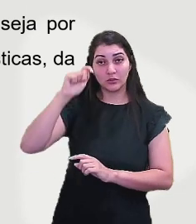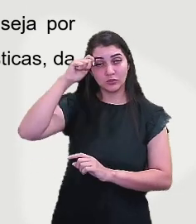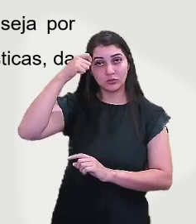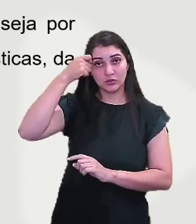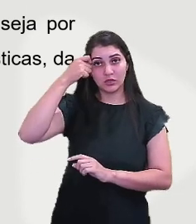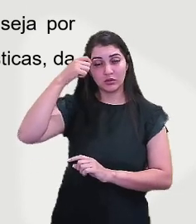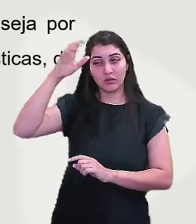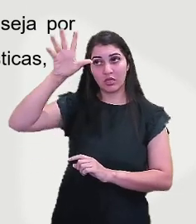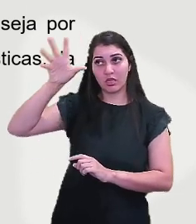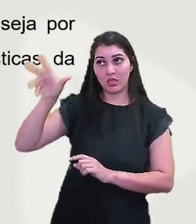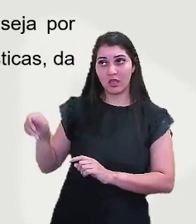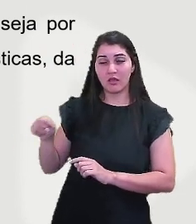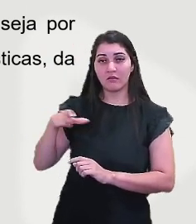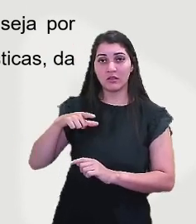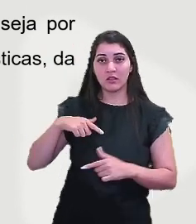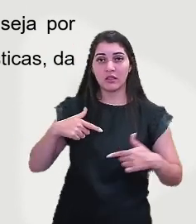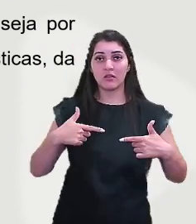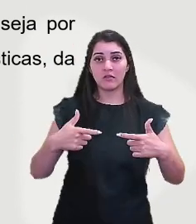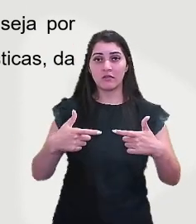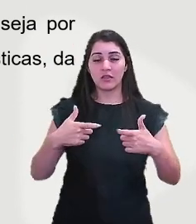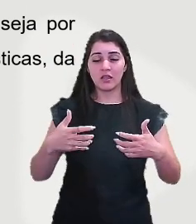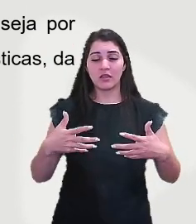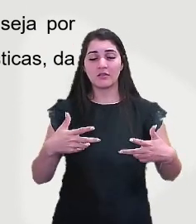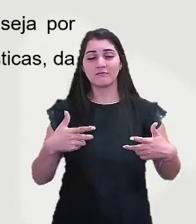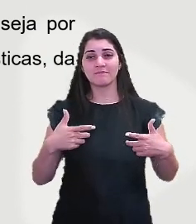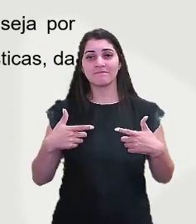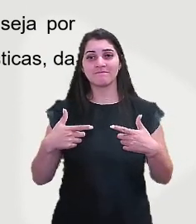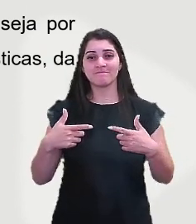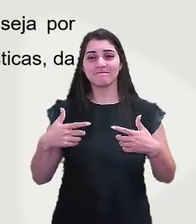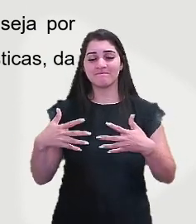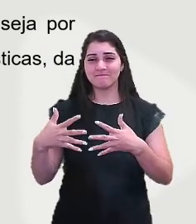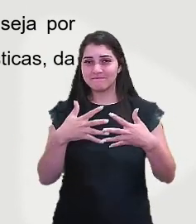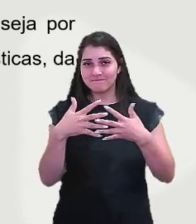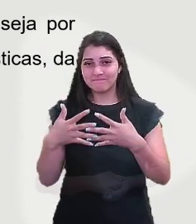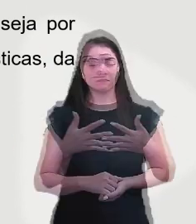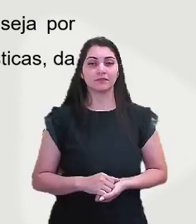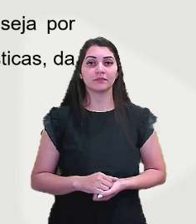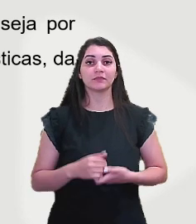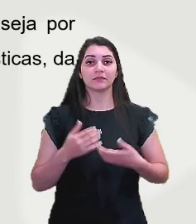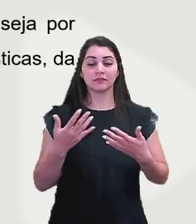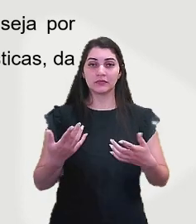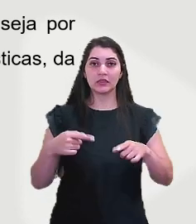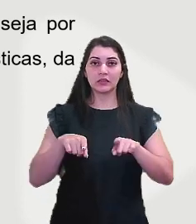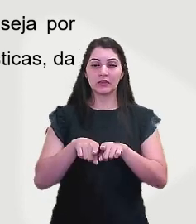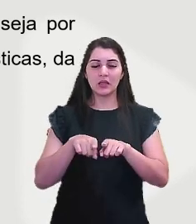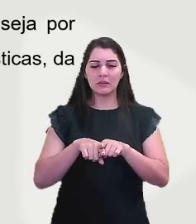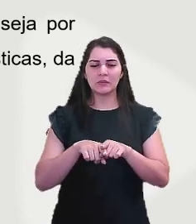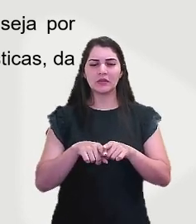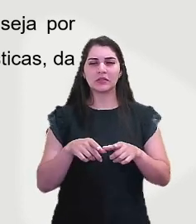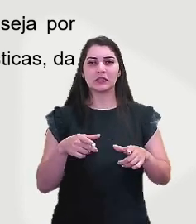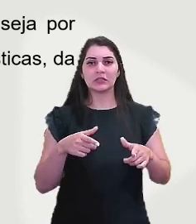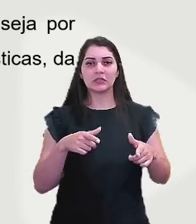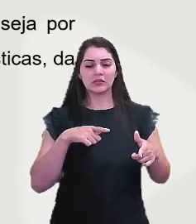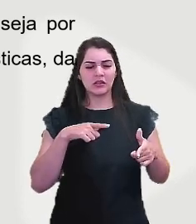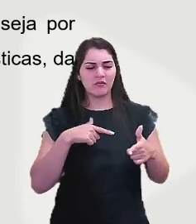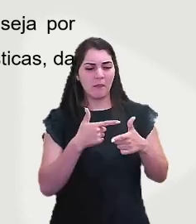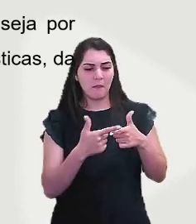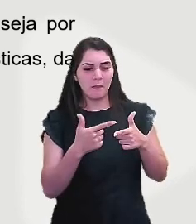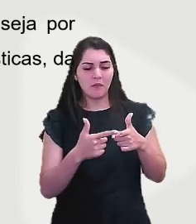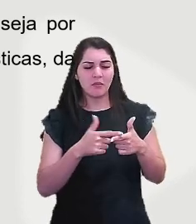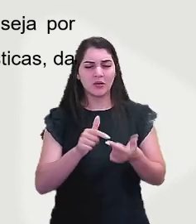várias guerras e vários conflitos, como eu citei, né, no começo, e a destruição de várias